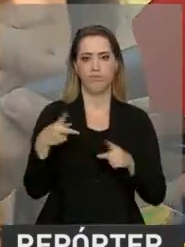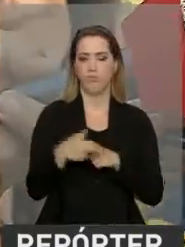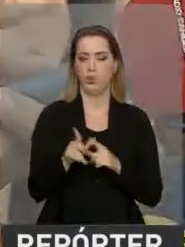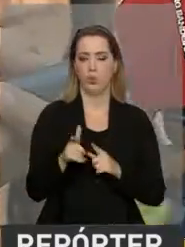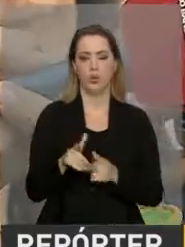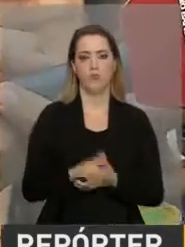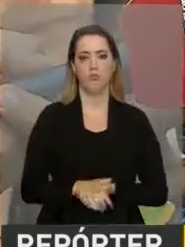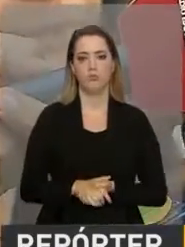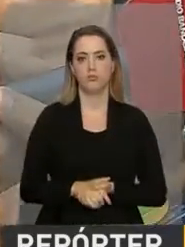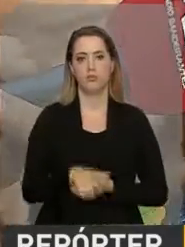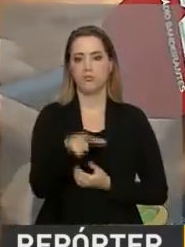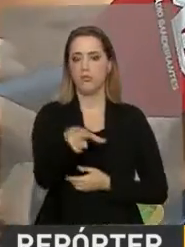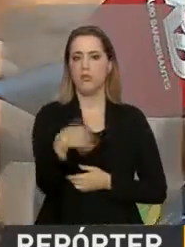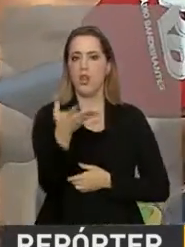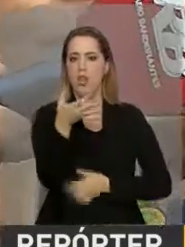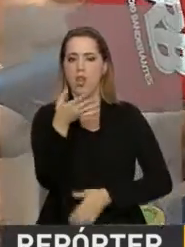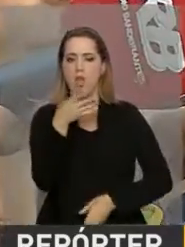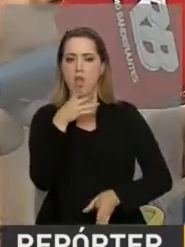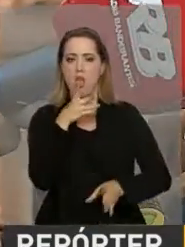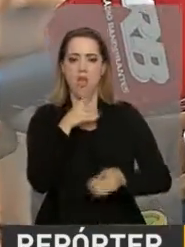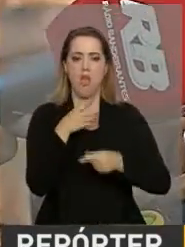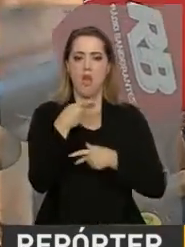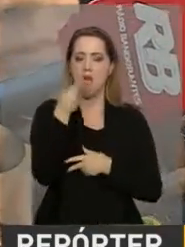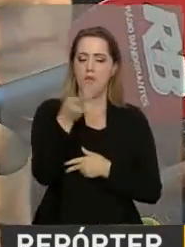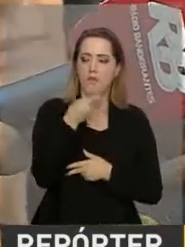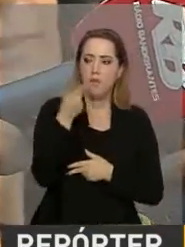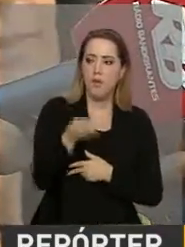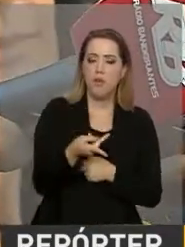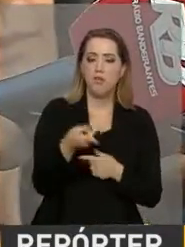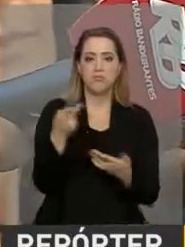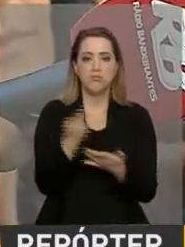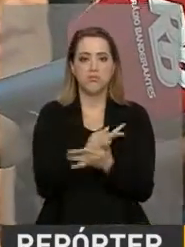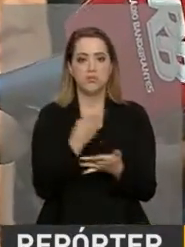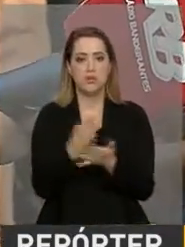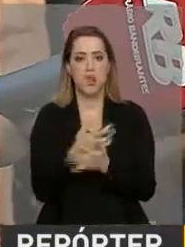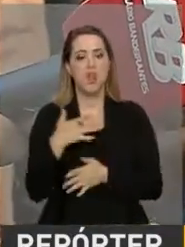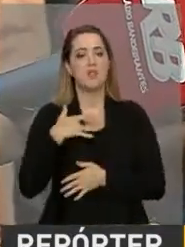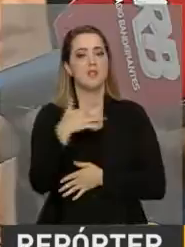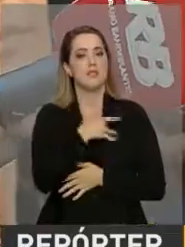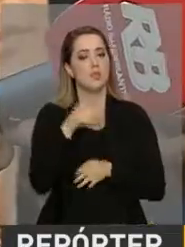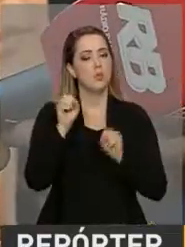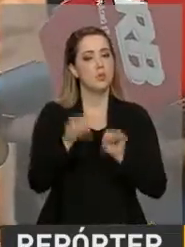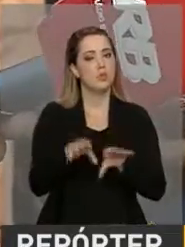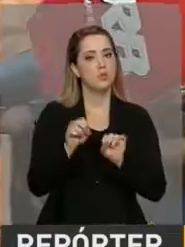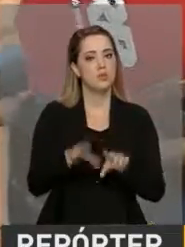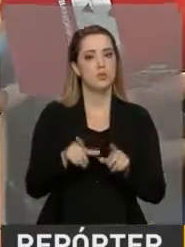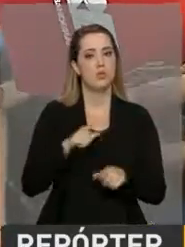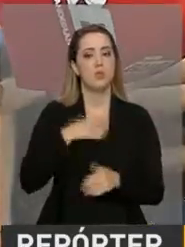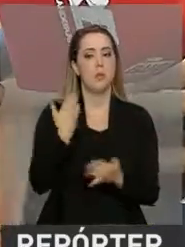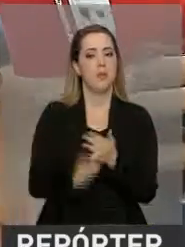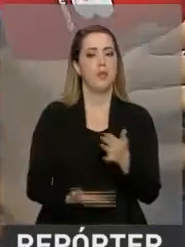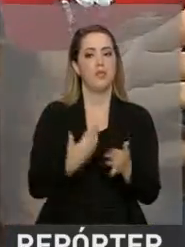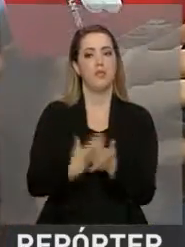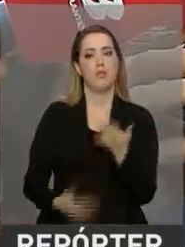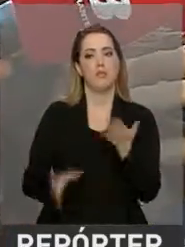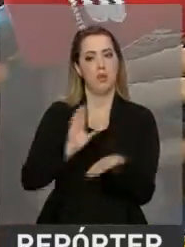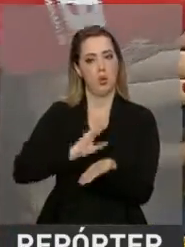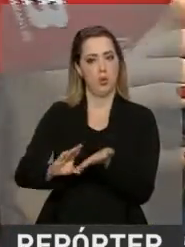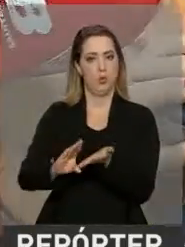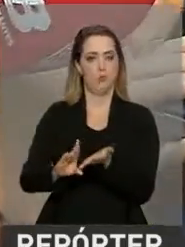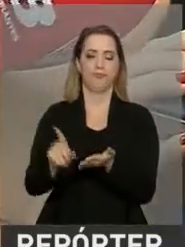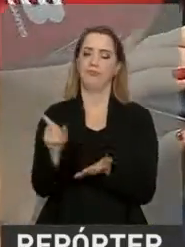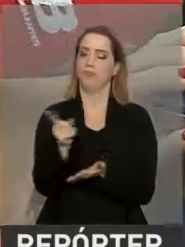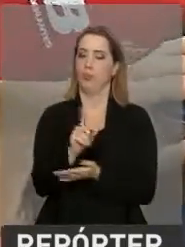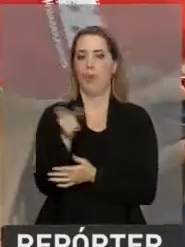é esse discurso equivocado de que a saúde e educação vão perder recursos não é